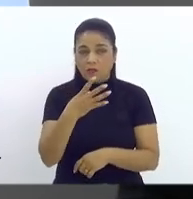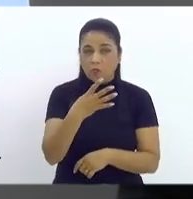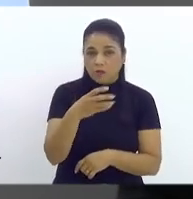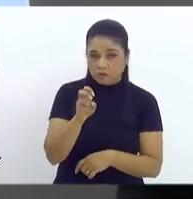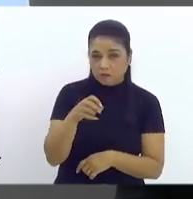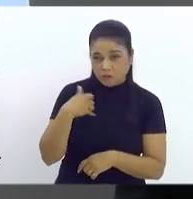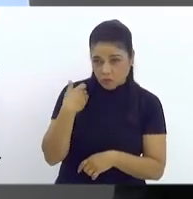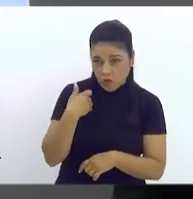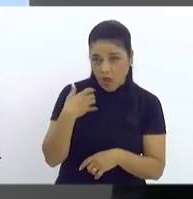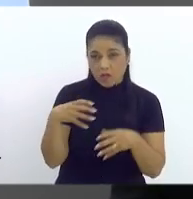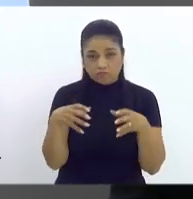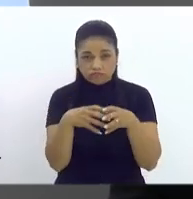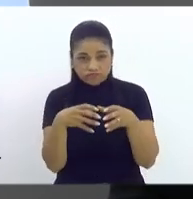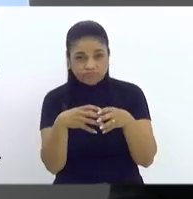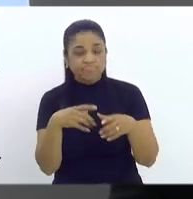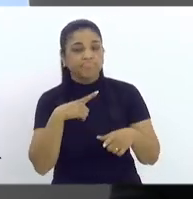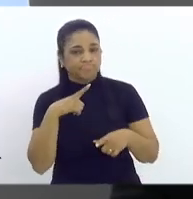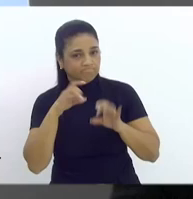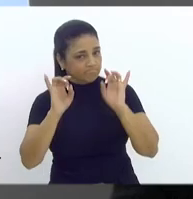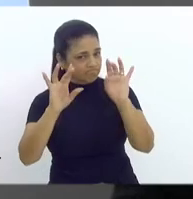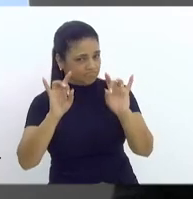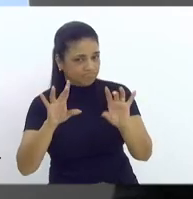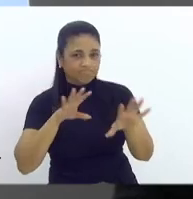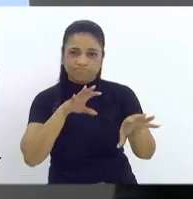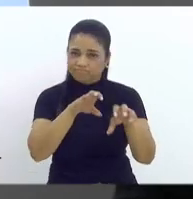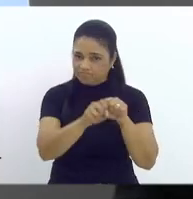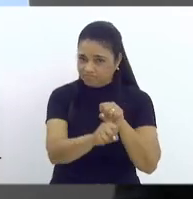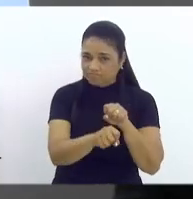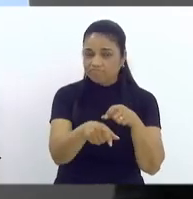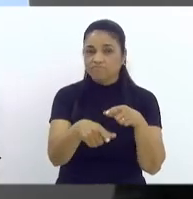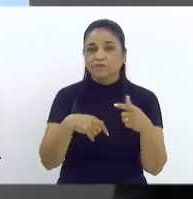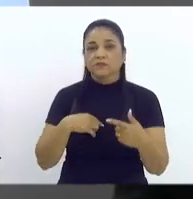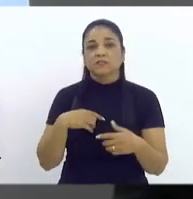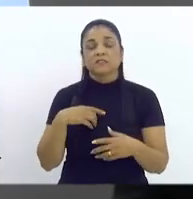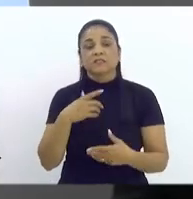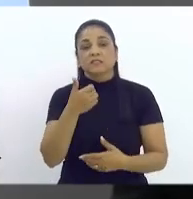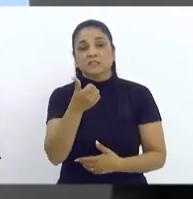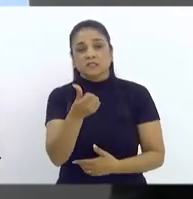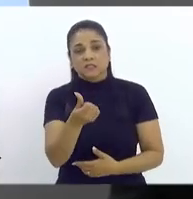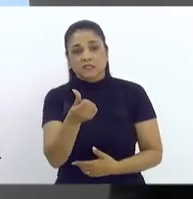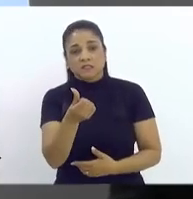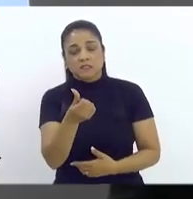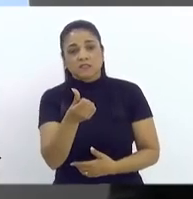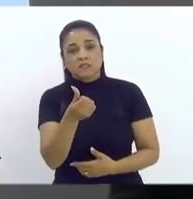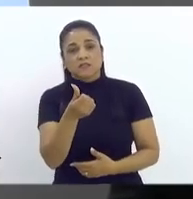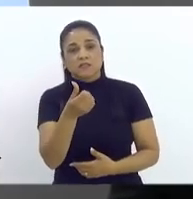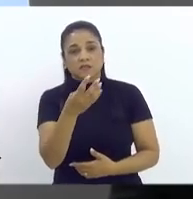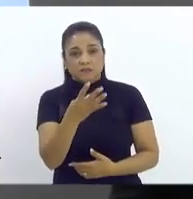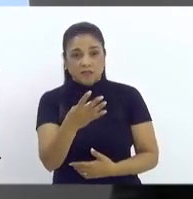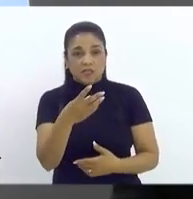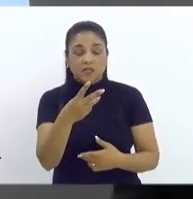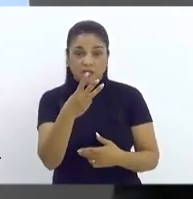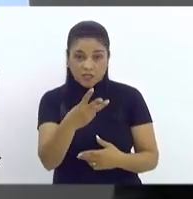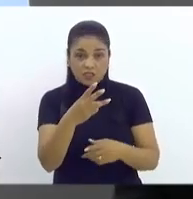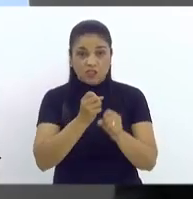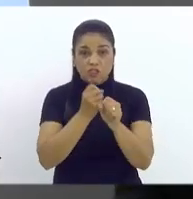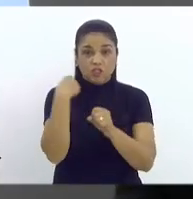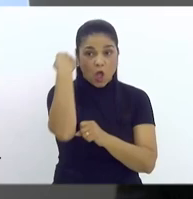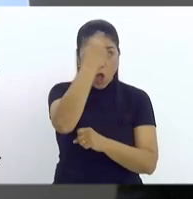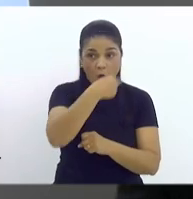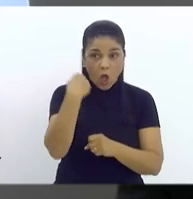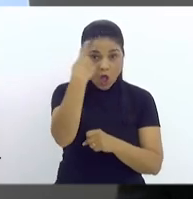especializada. Temos uma formação de 33 horas de formação por funcionário, ano.